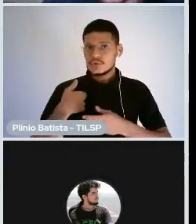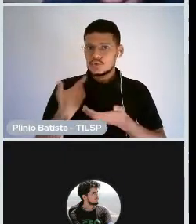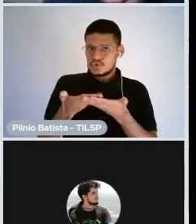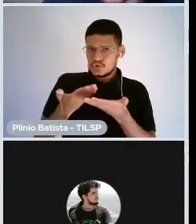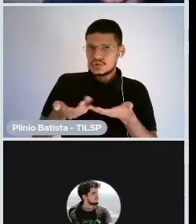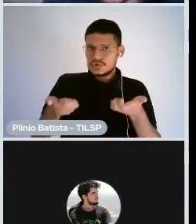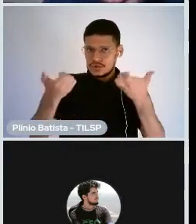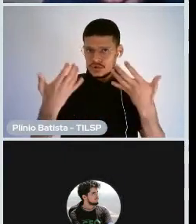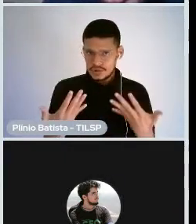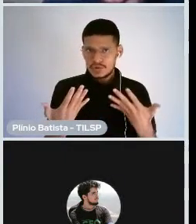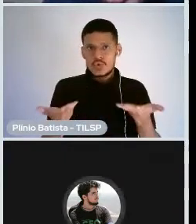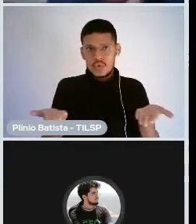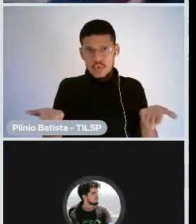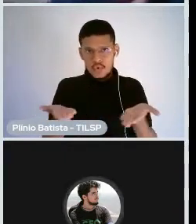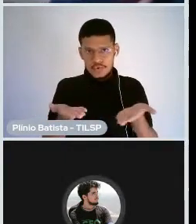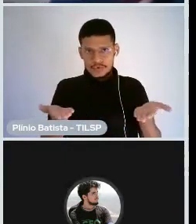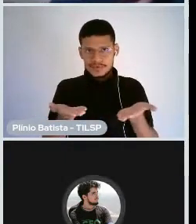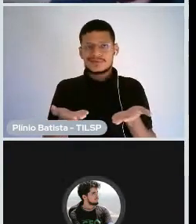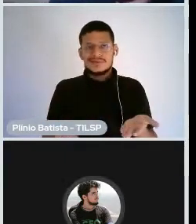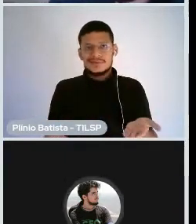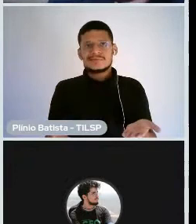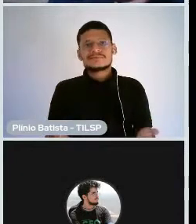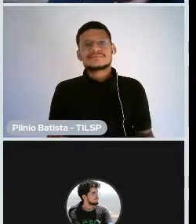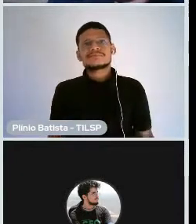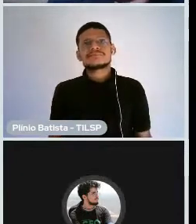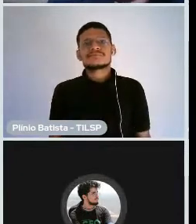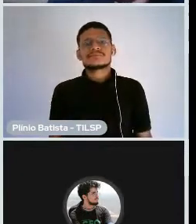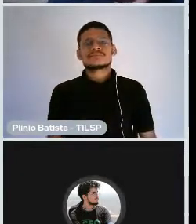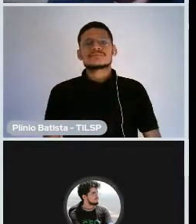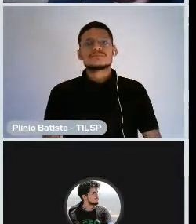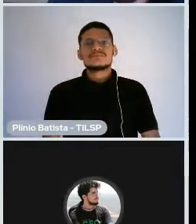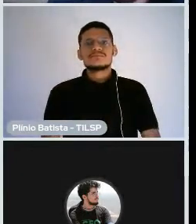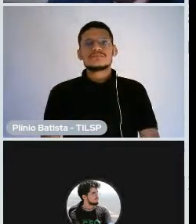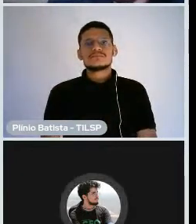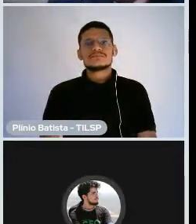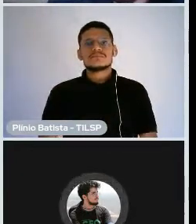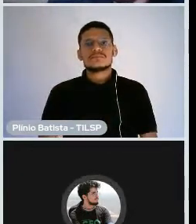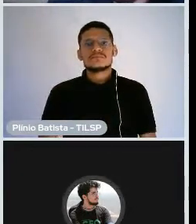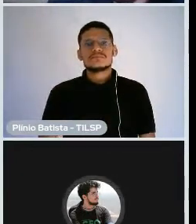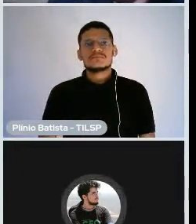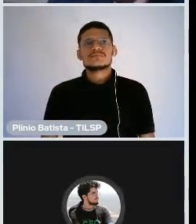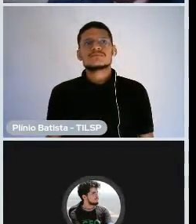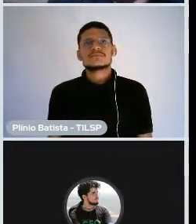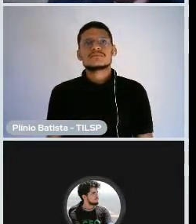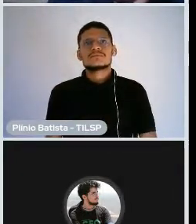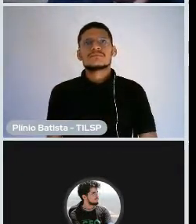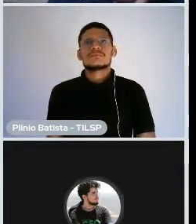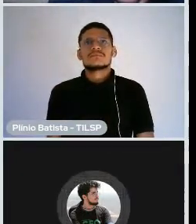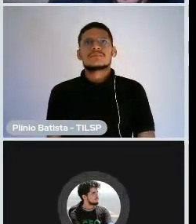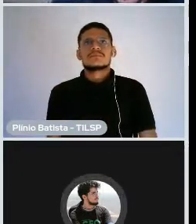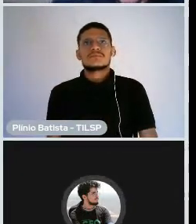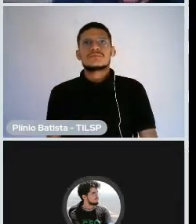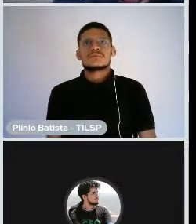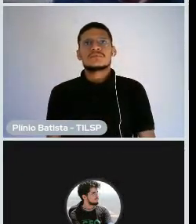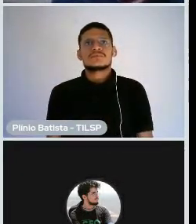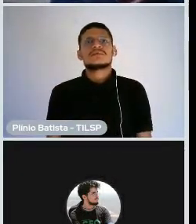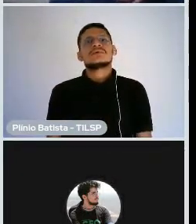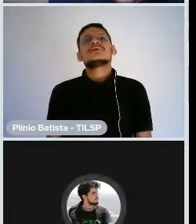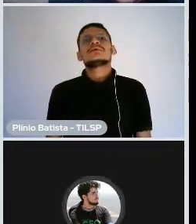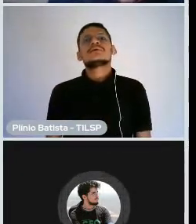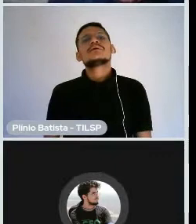hoje. Hoje, aqui, que vão passar frequentemente nos jornais,